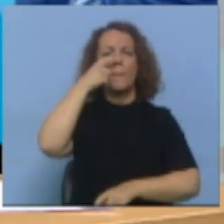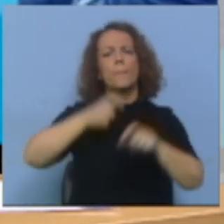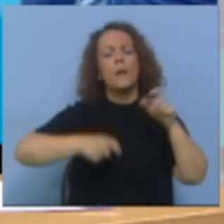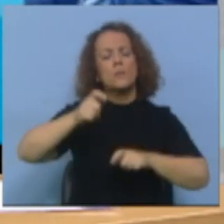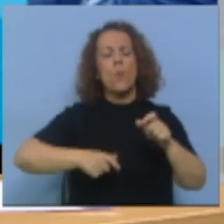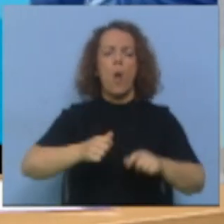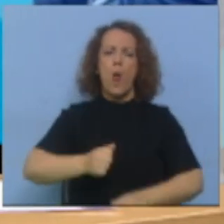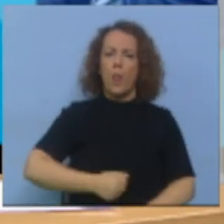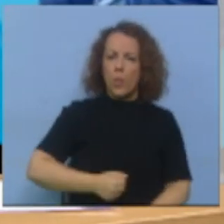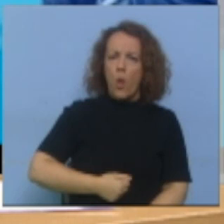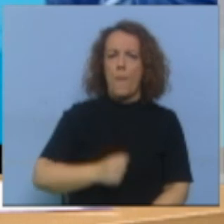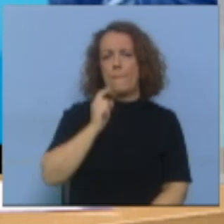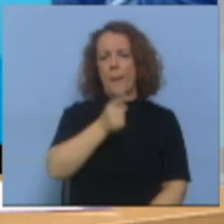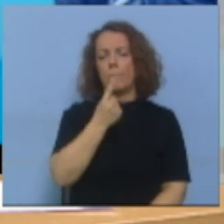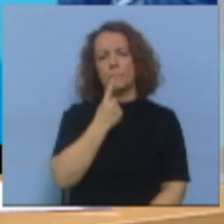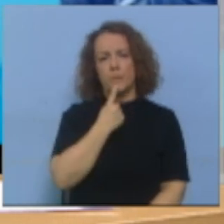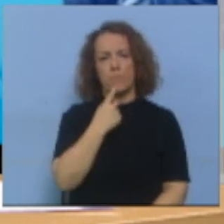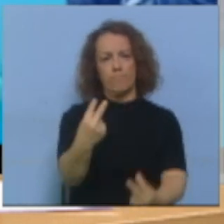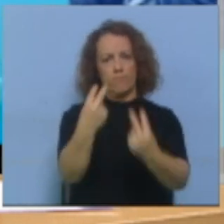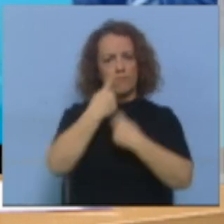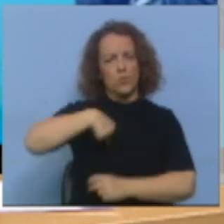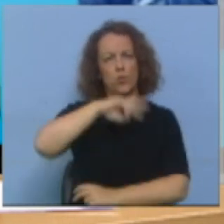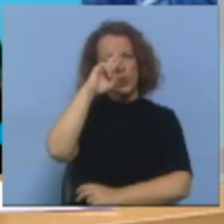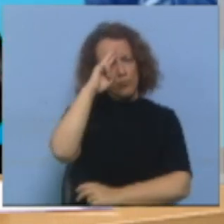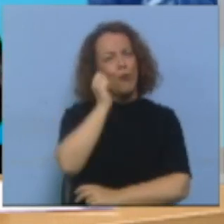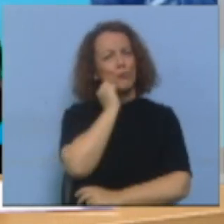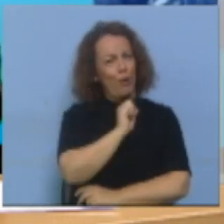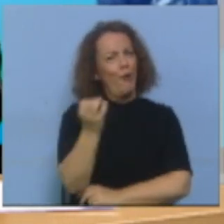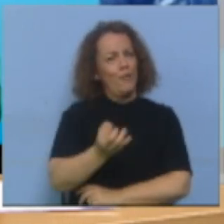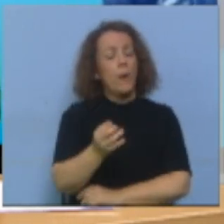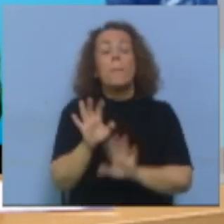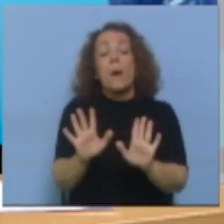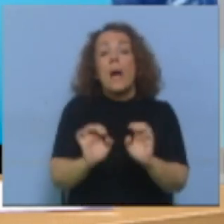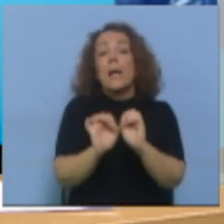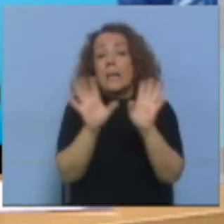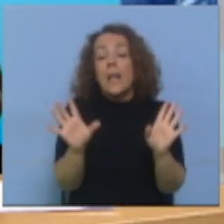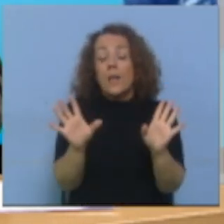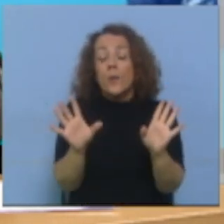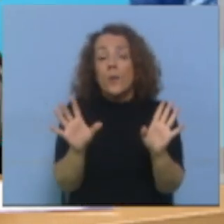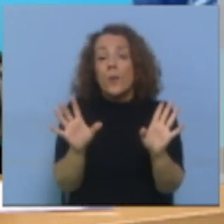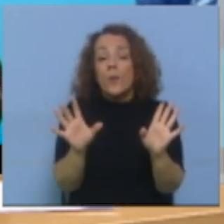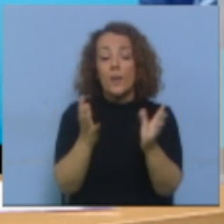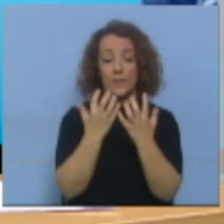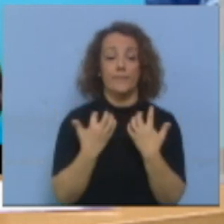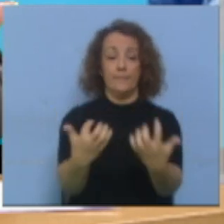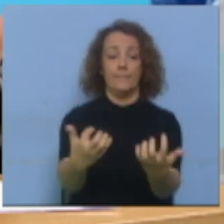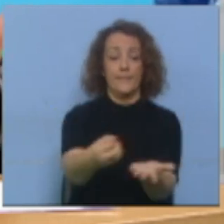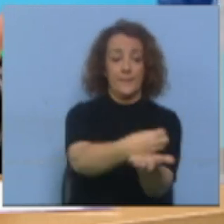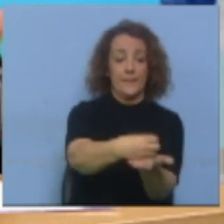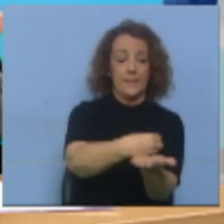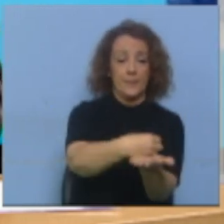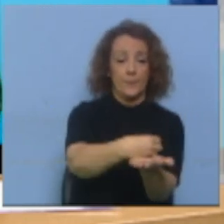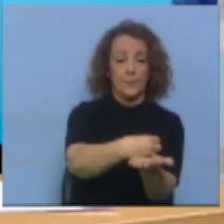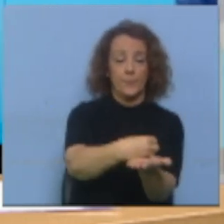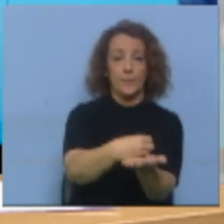nós estamos a fazer esse esforço, e que é um esforço realmente doloroso. Agora, evidentemente, estar a falar para bancos, estar a falar para